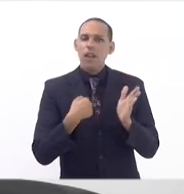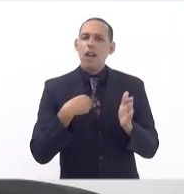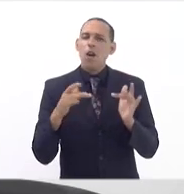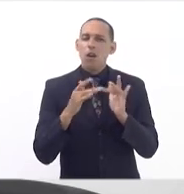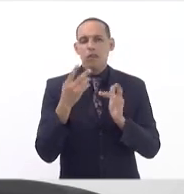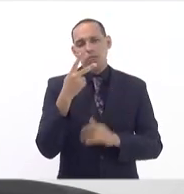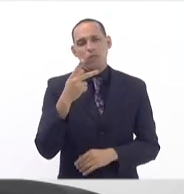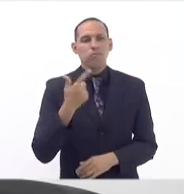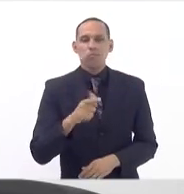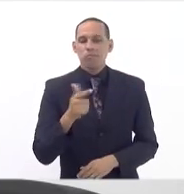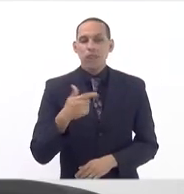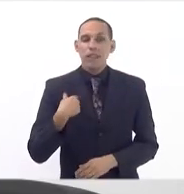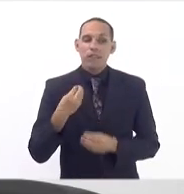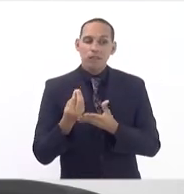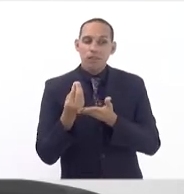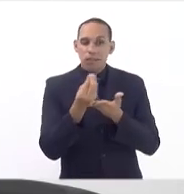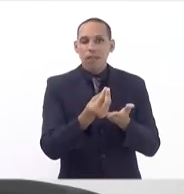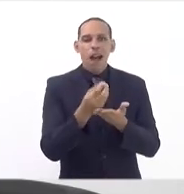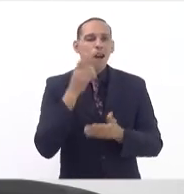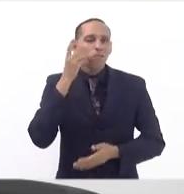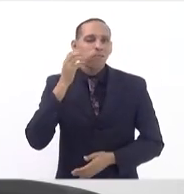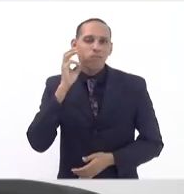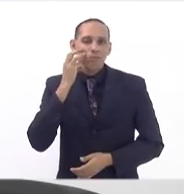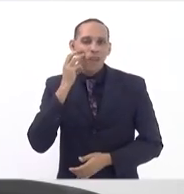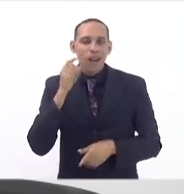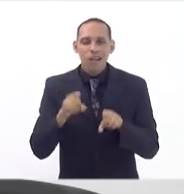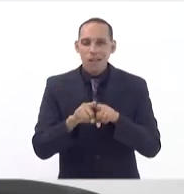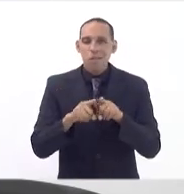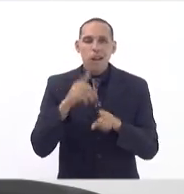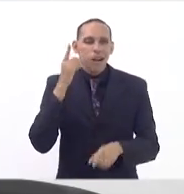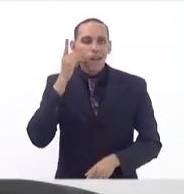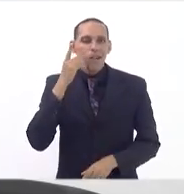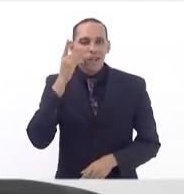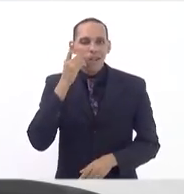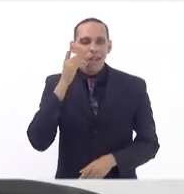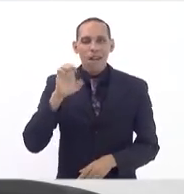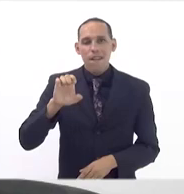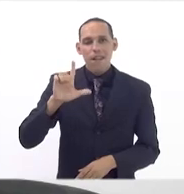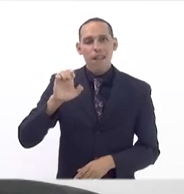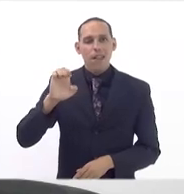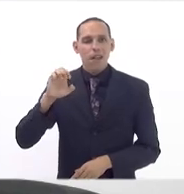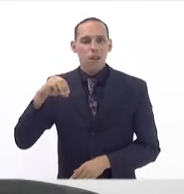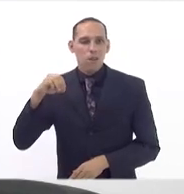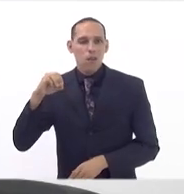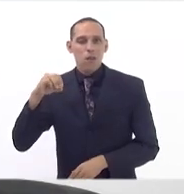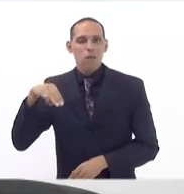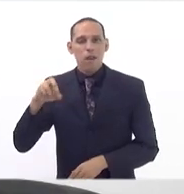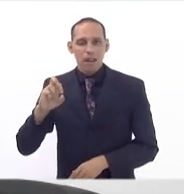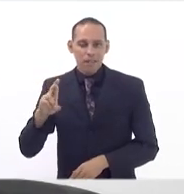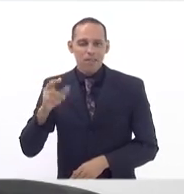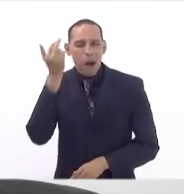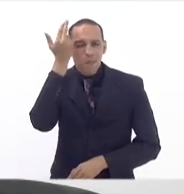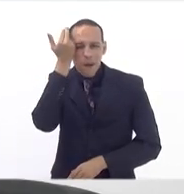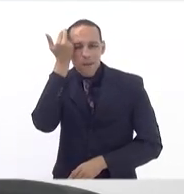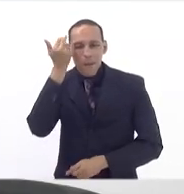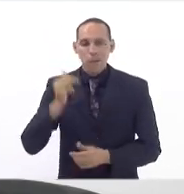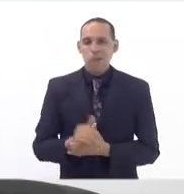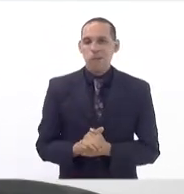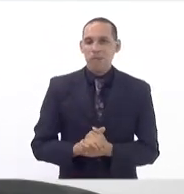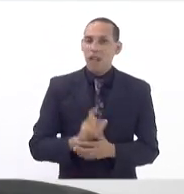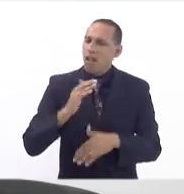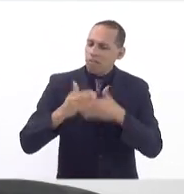entreguei para o deputado waldeck para o deputado eriomar então gostei aqui depois